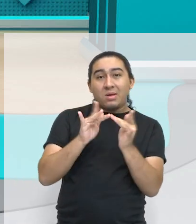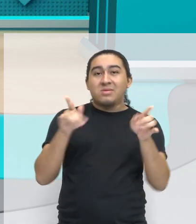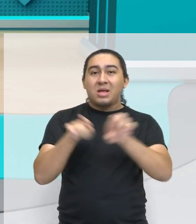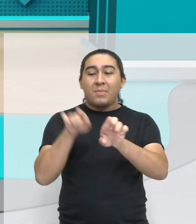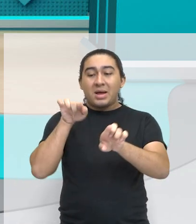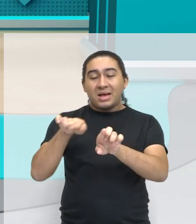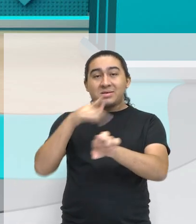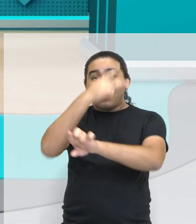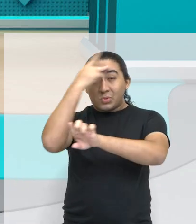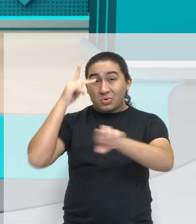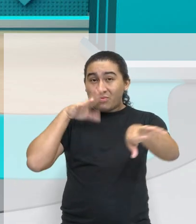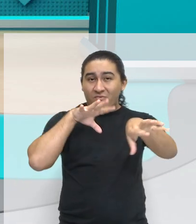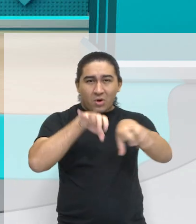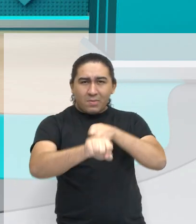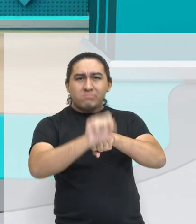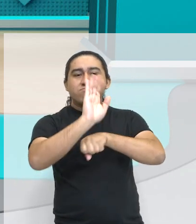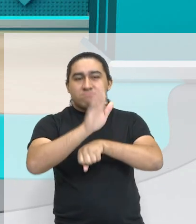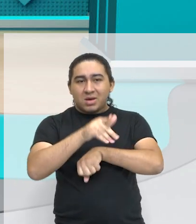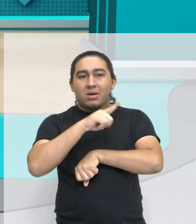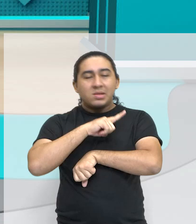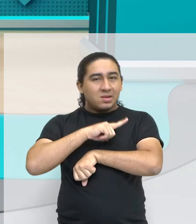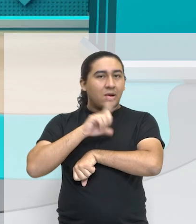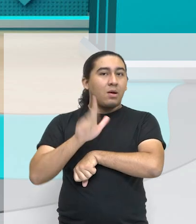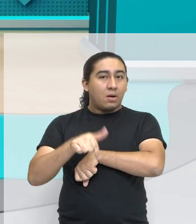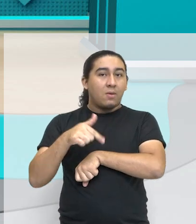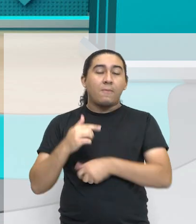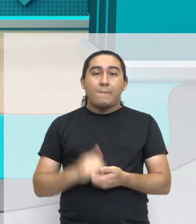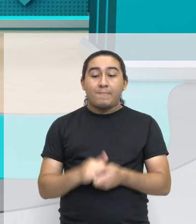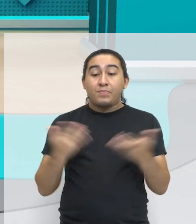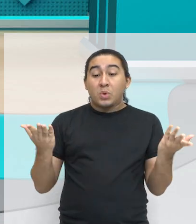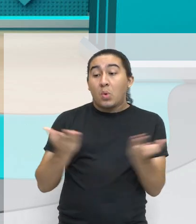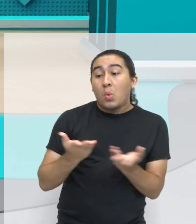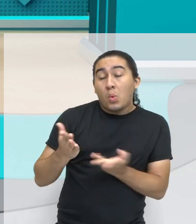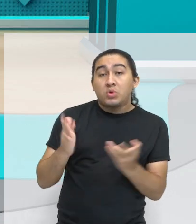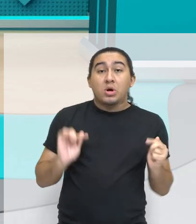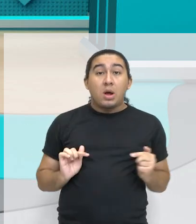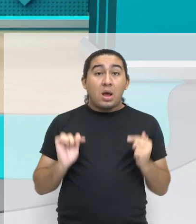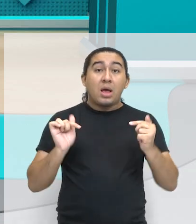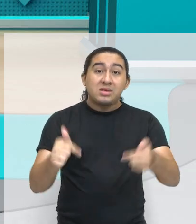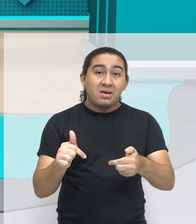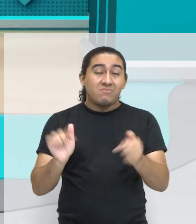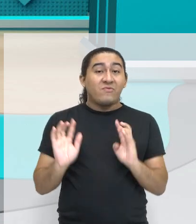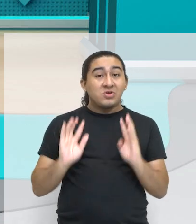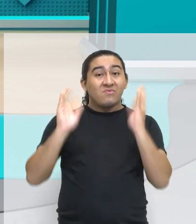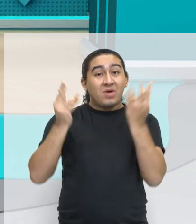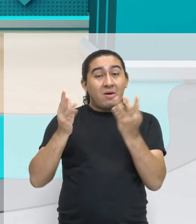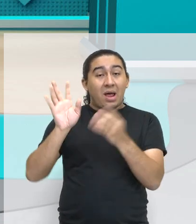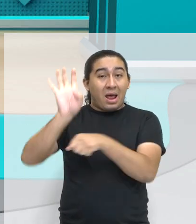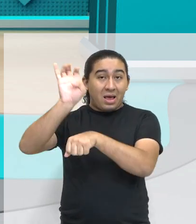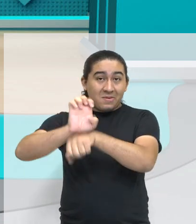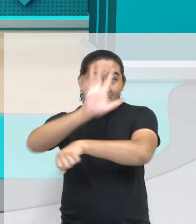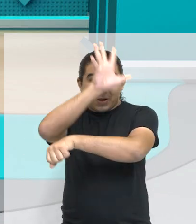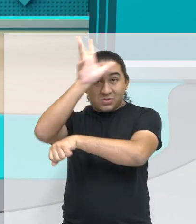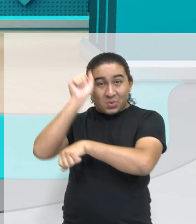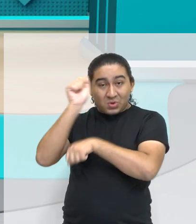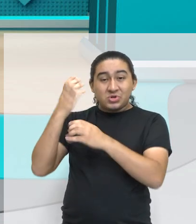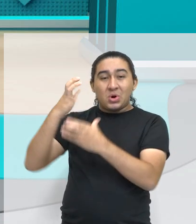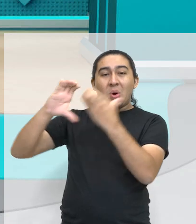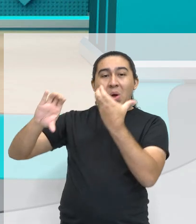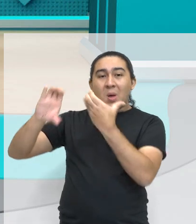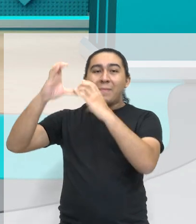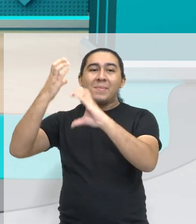formaram esses artistas, né, esses profissionais que hoje atuam no Festival Amazonas de Ópera. Vamos